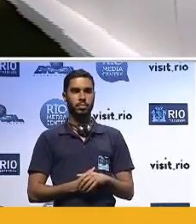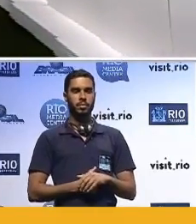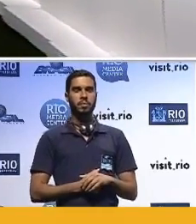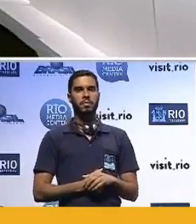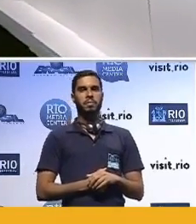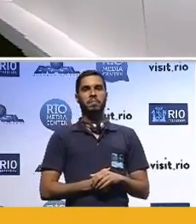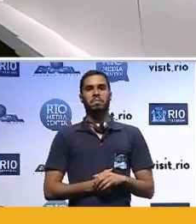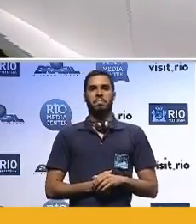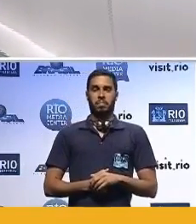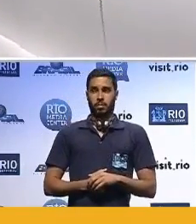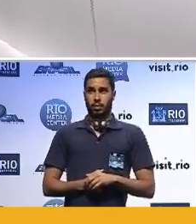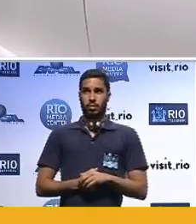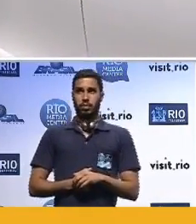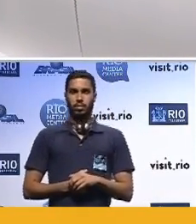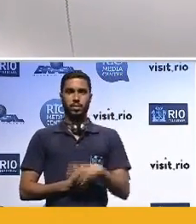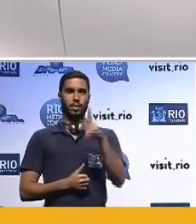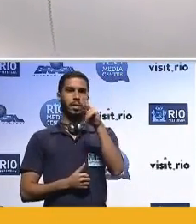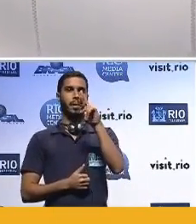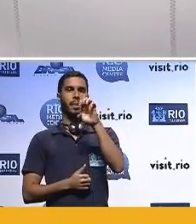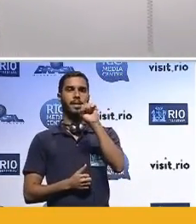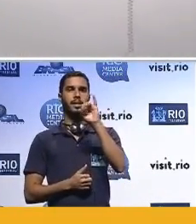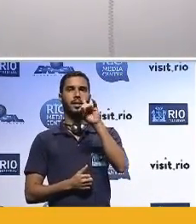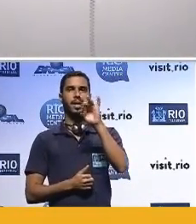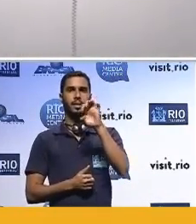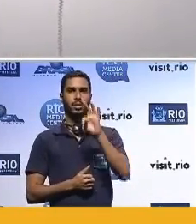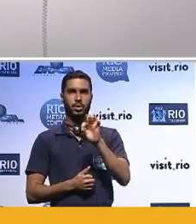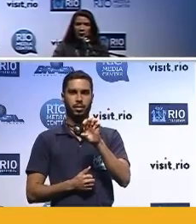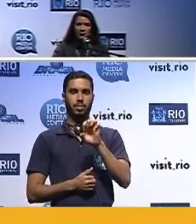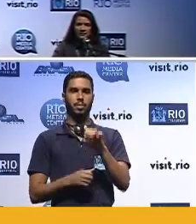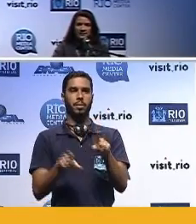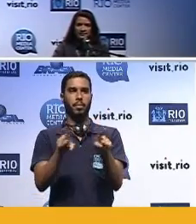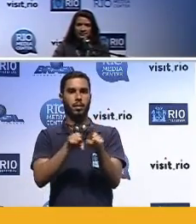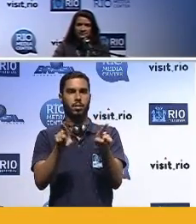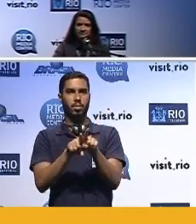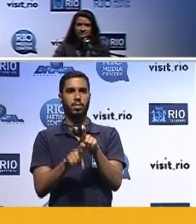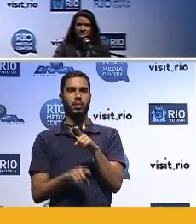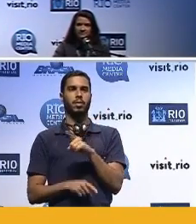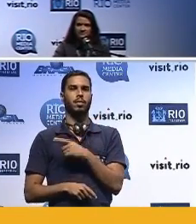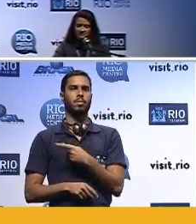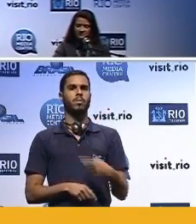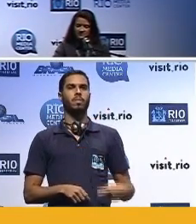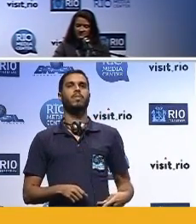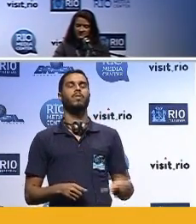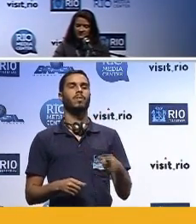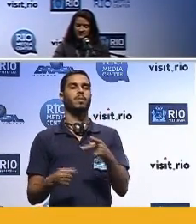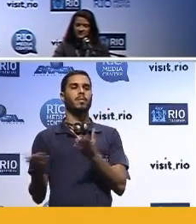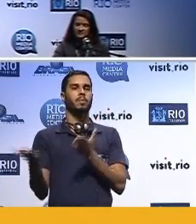O presidente da Embratur, o senhor Vinícius Lumetzer.